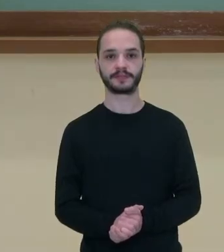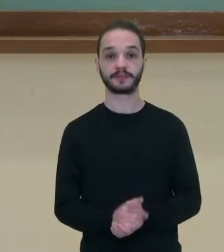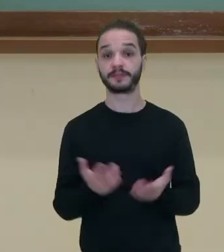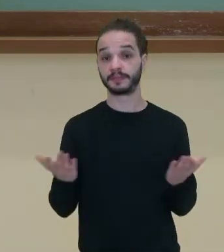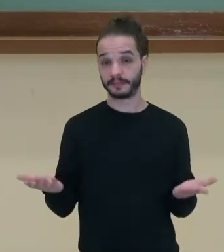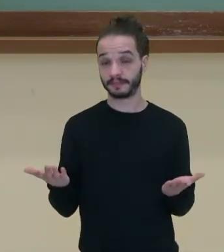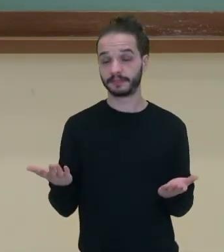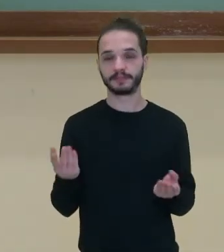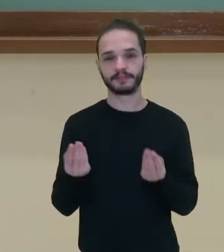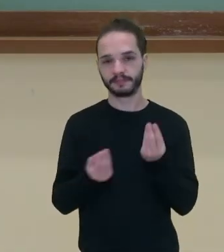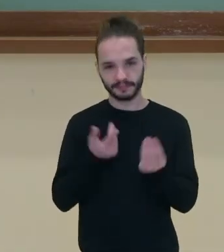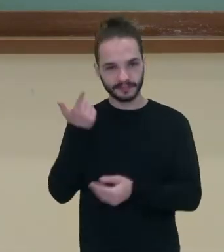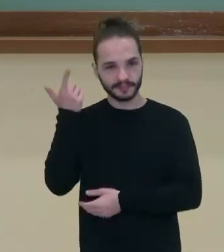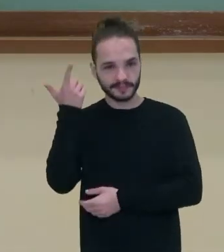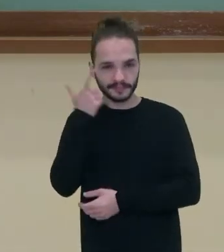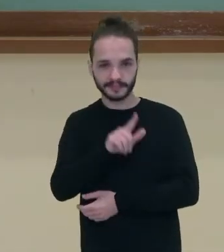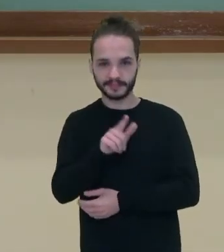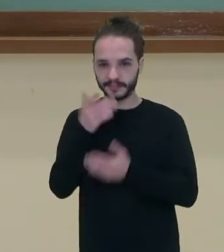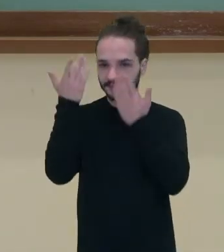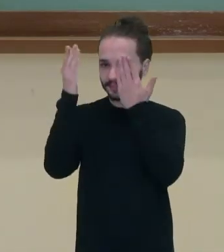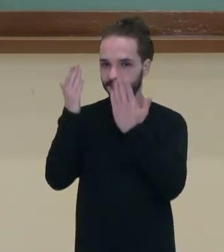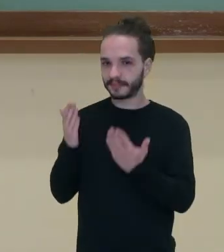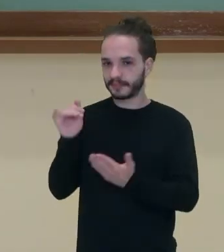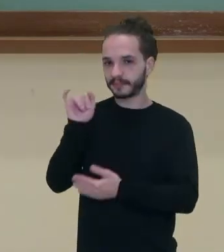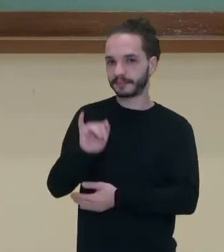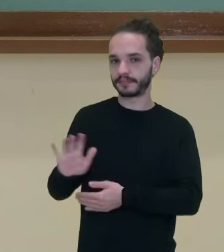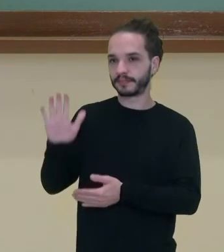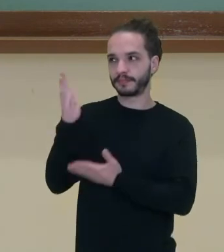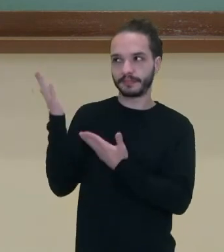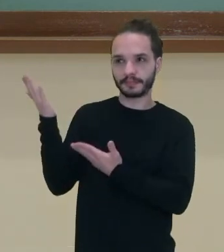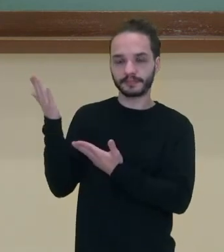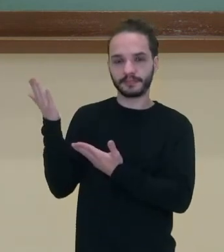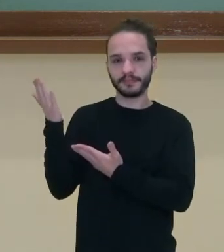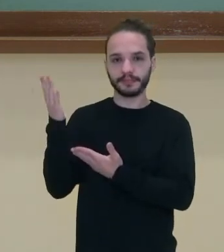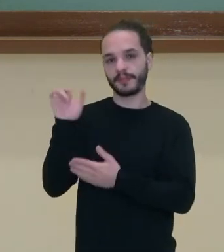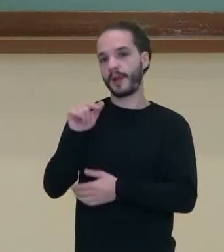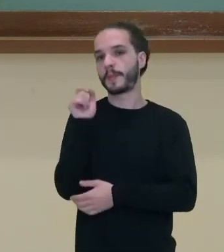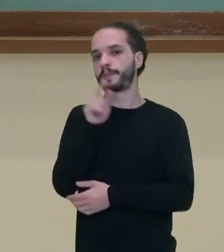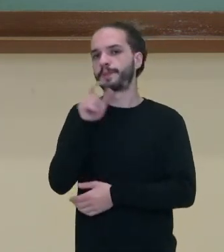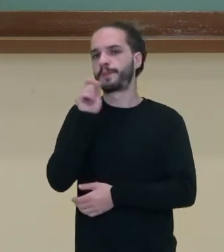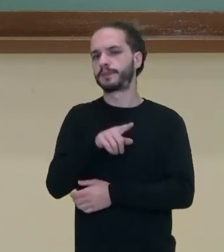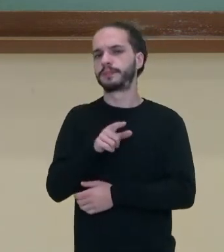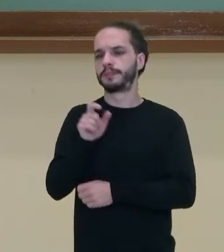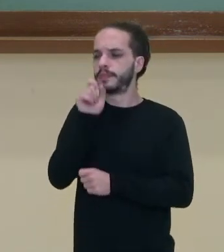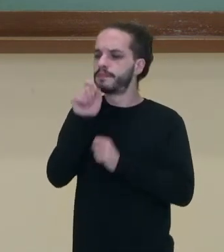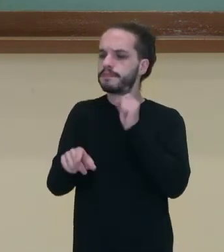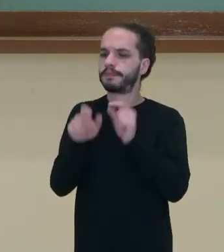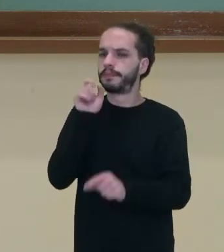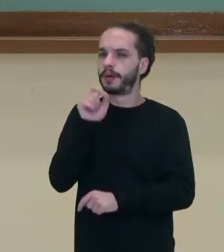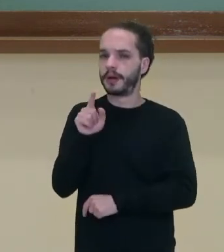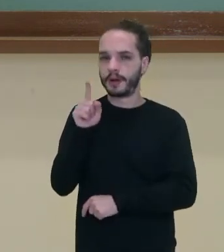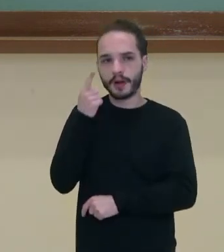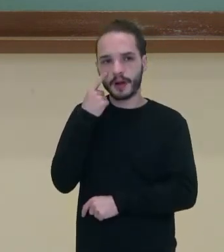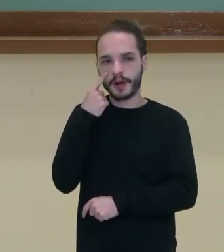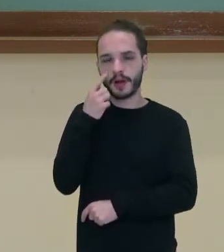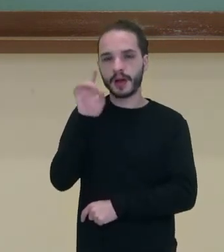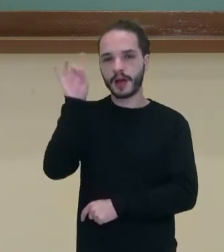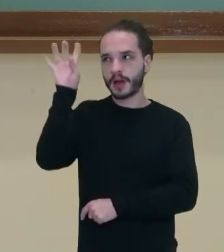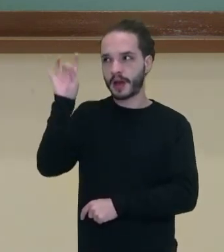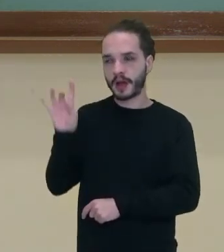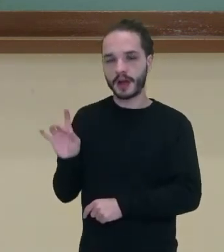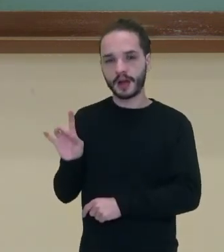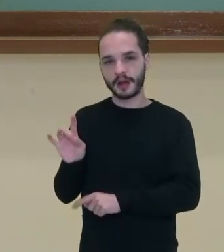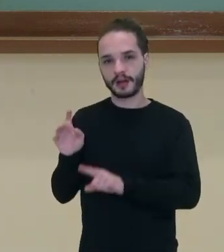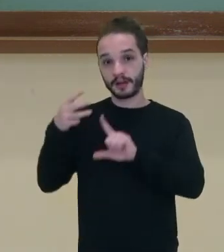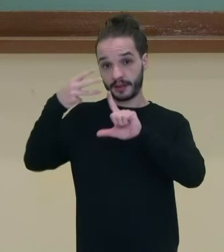E aí, pessoal, conseguiram analisar esta imagem aqui, esta sátira? Quem são cada um dos estados? A